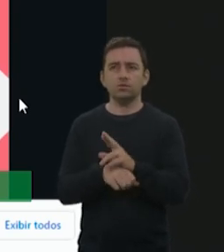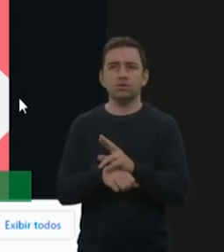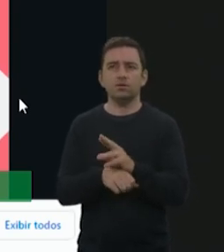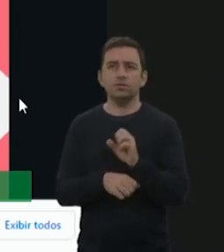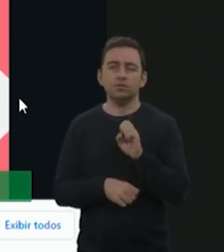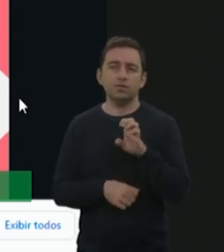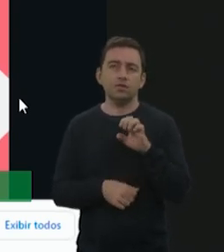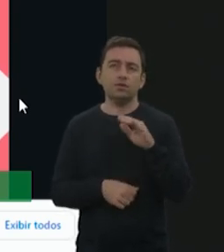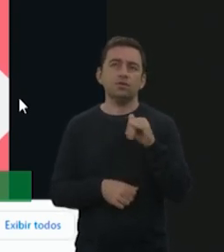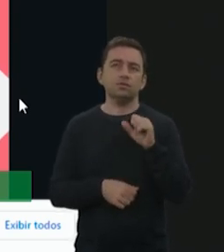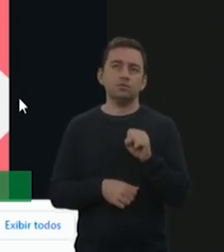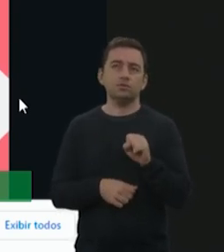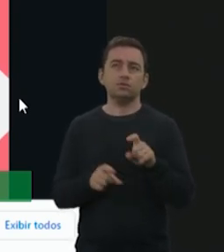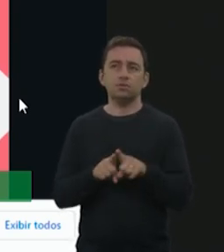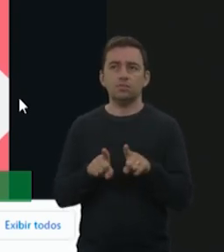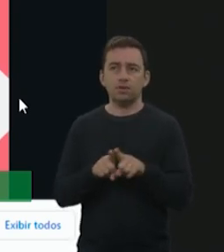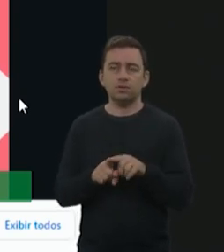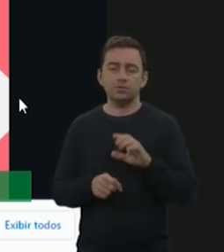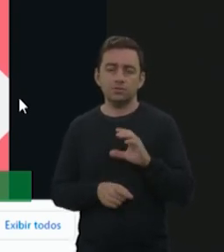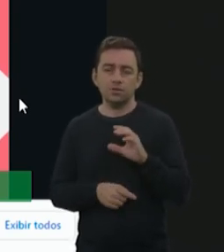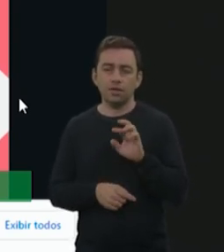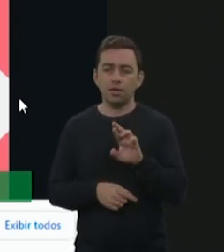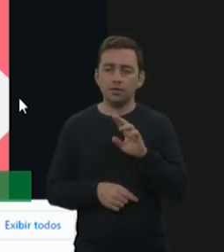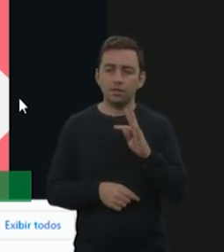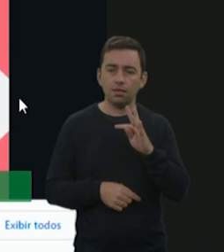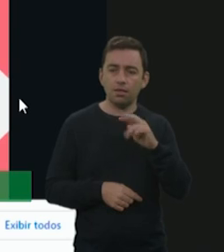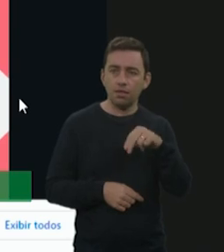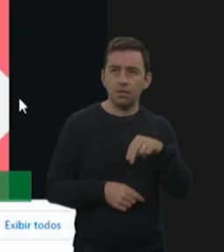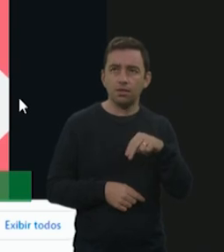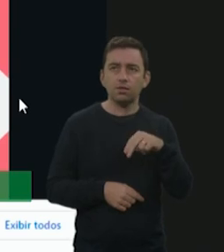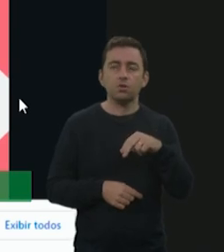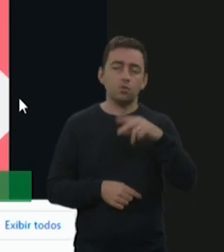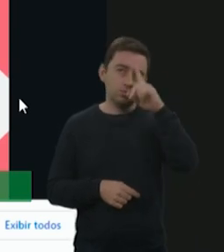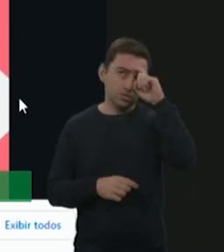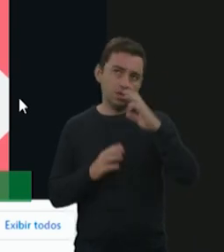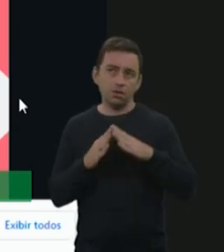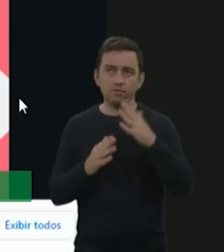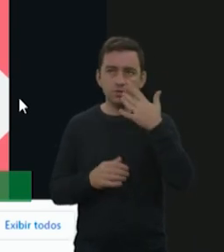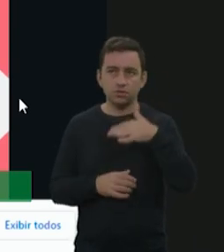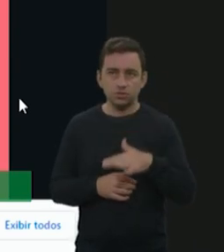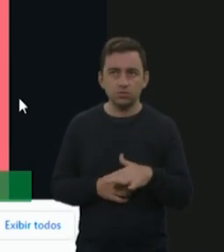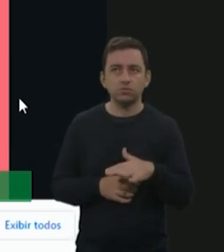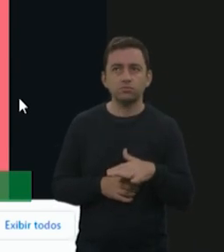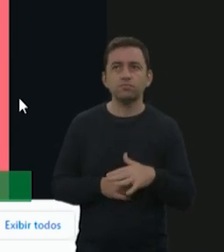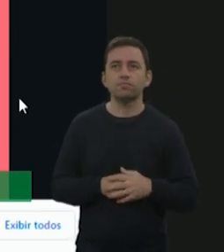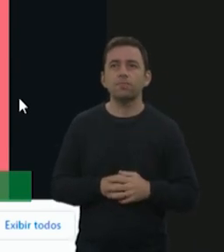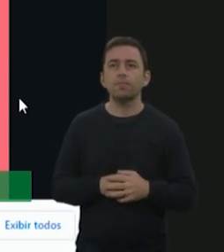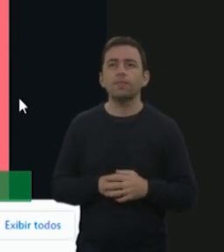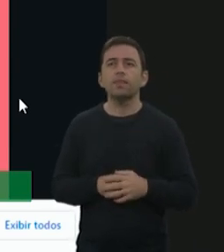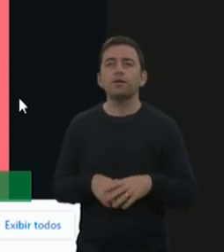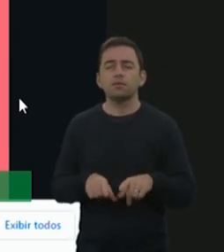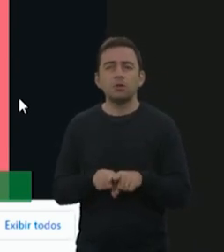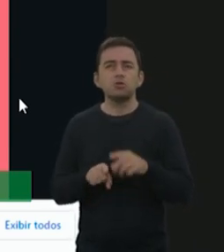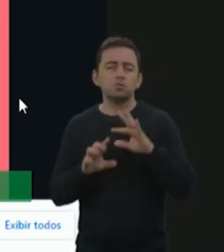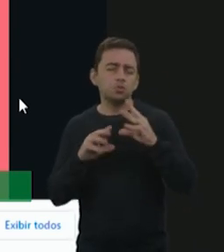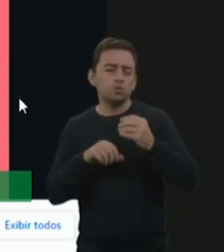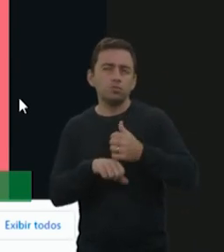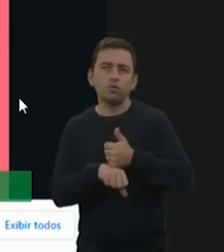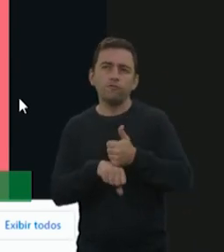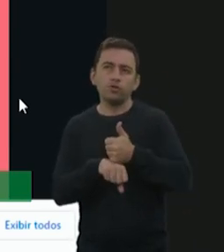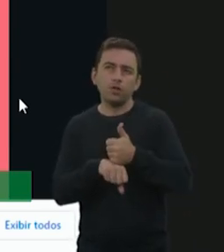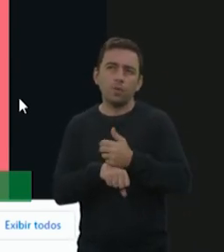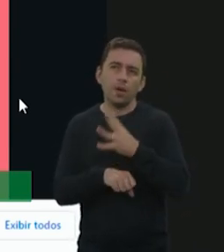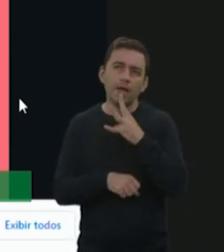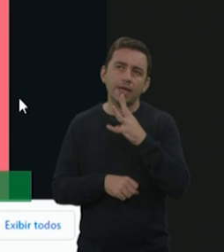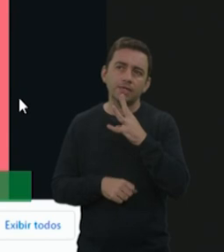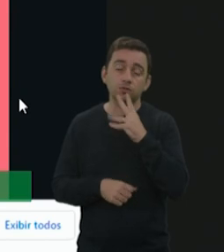coordenação estadual, e o CRTN, que é o Hospital Infantil, e também o laboratório que é lá na FEP, que os profissionais conhecem, né? Então, em